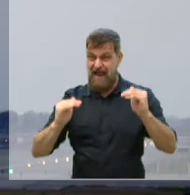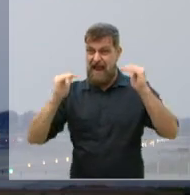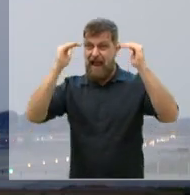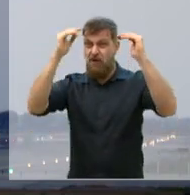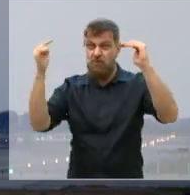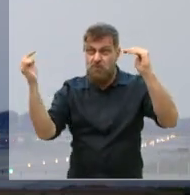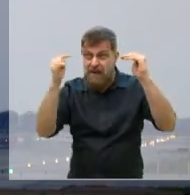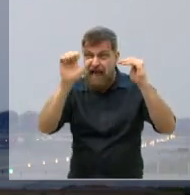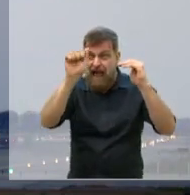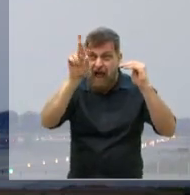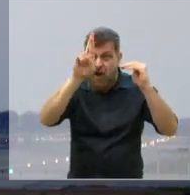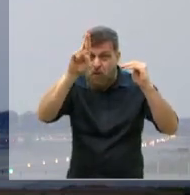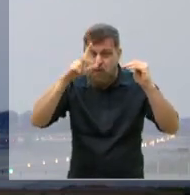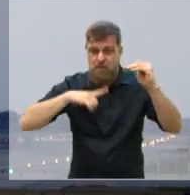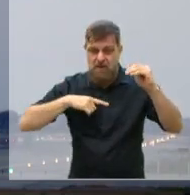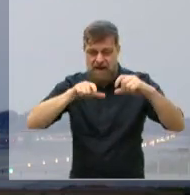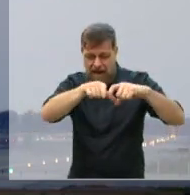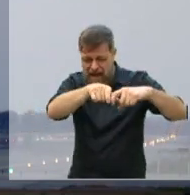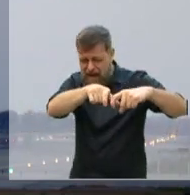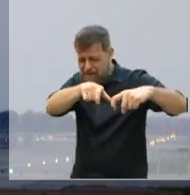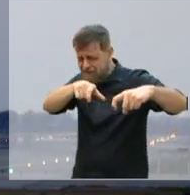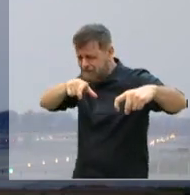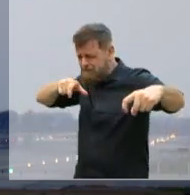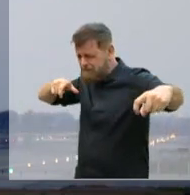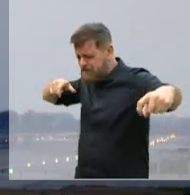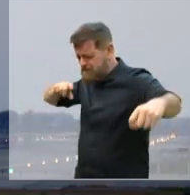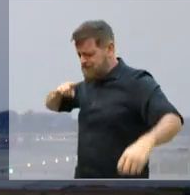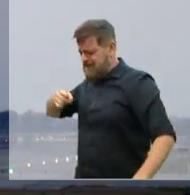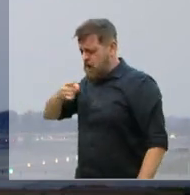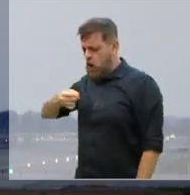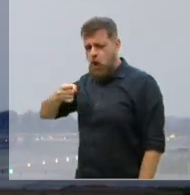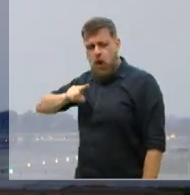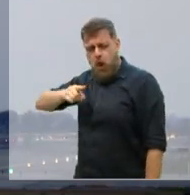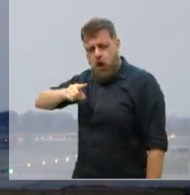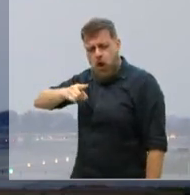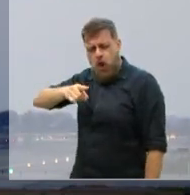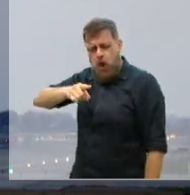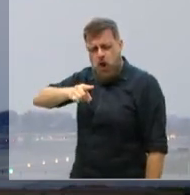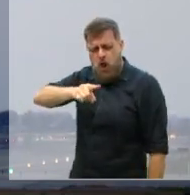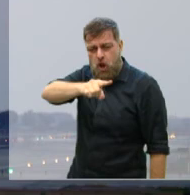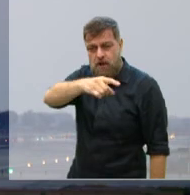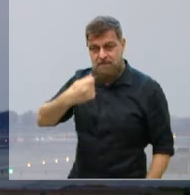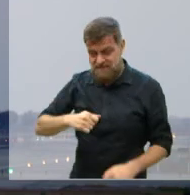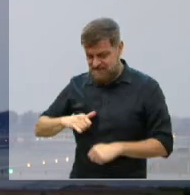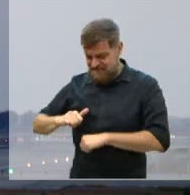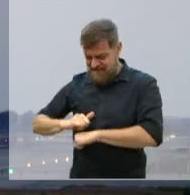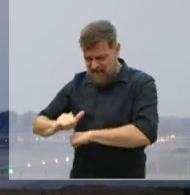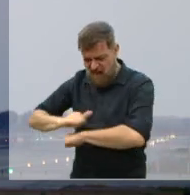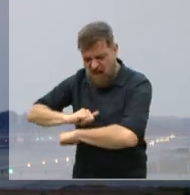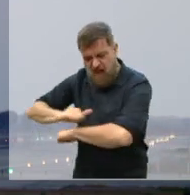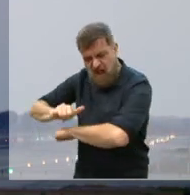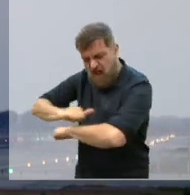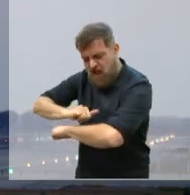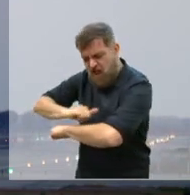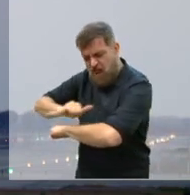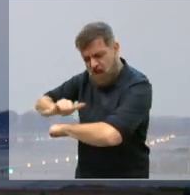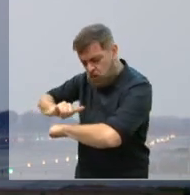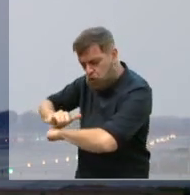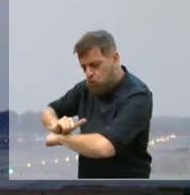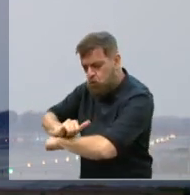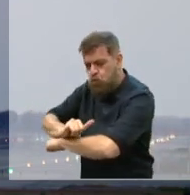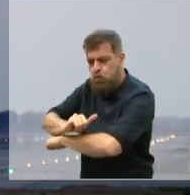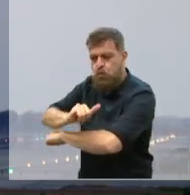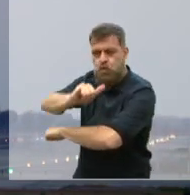o ar é rarefeito, a pista tem que ser maior, porque tem que pegar mais velocidade para o ar passar mais rápido e ele conseguir